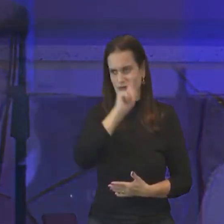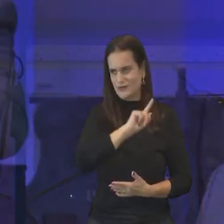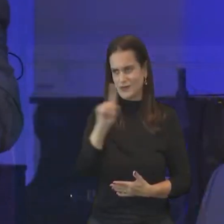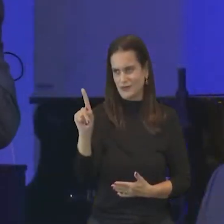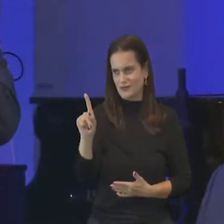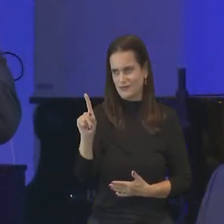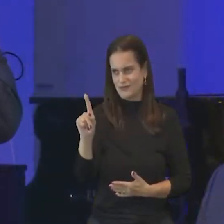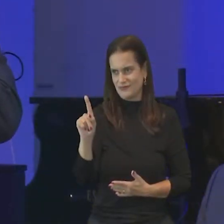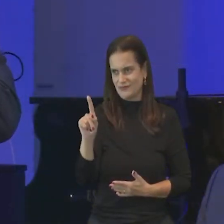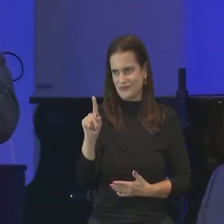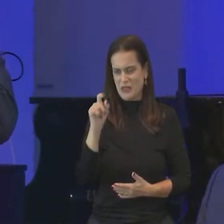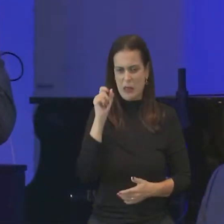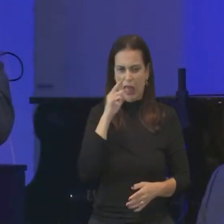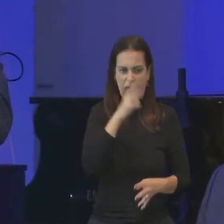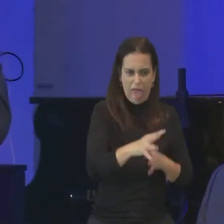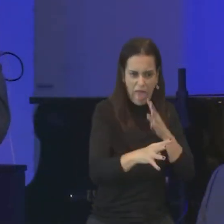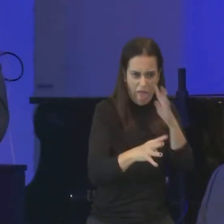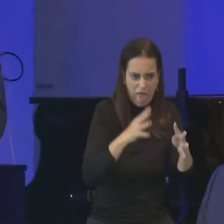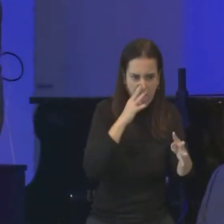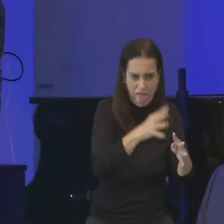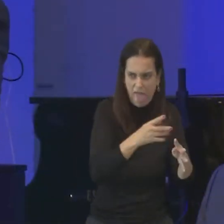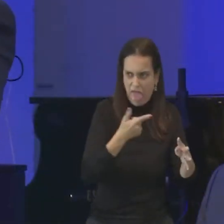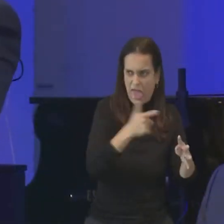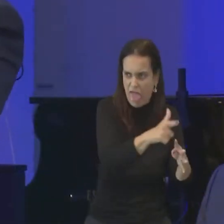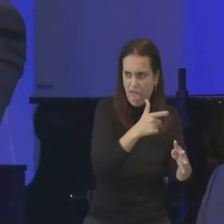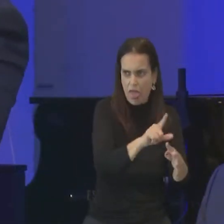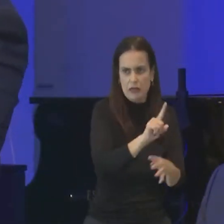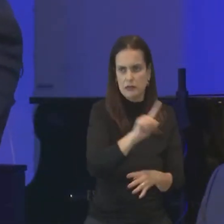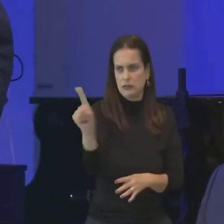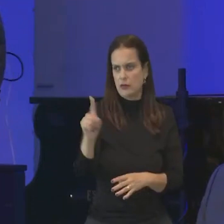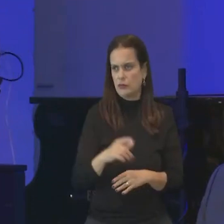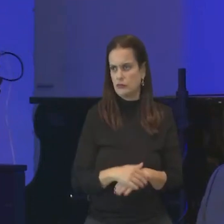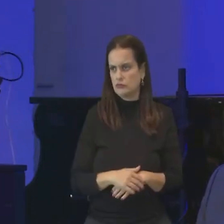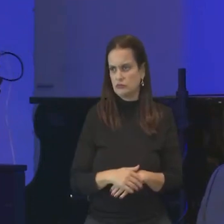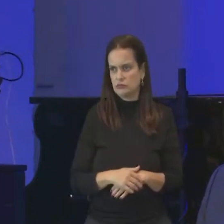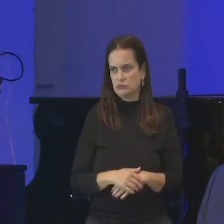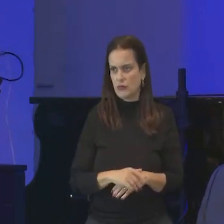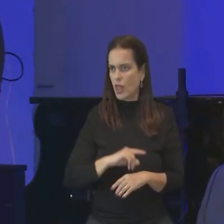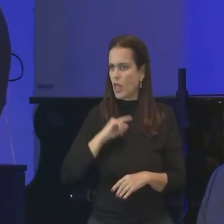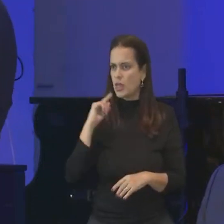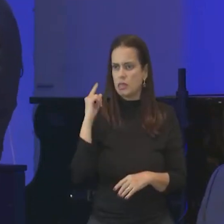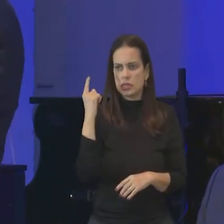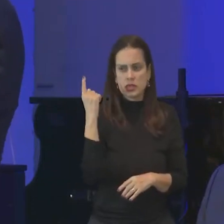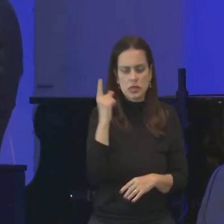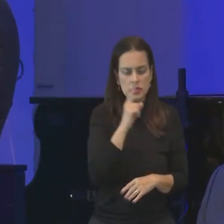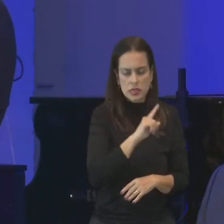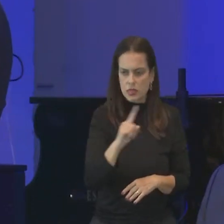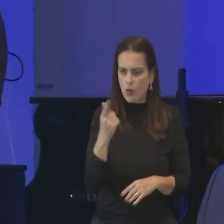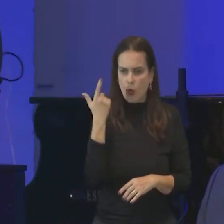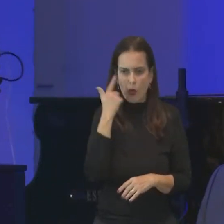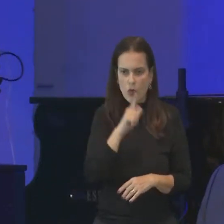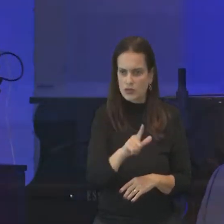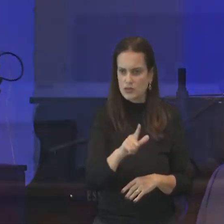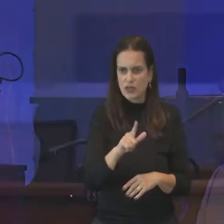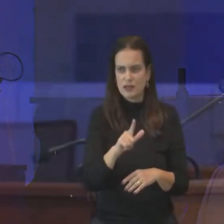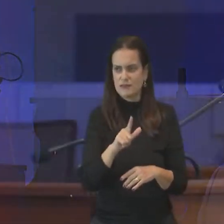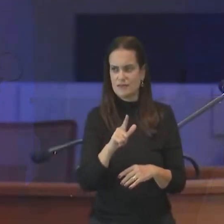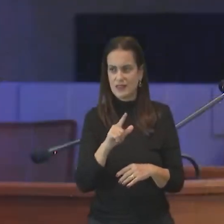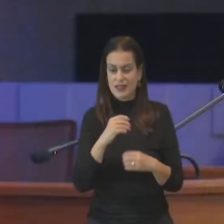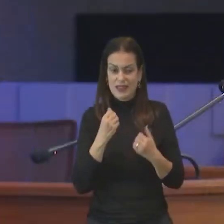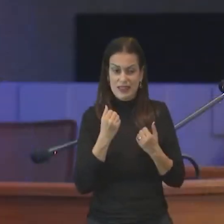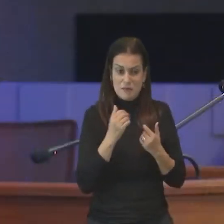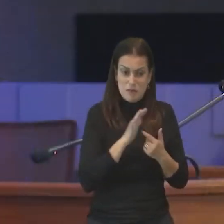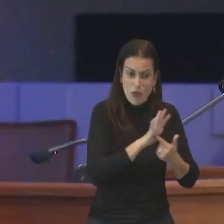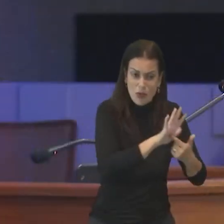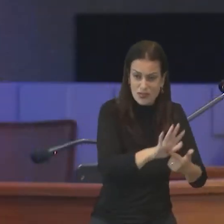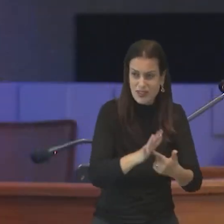atirando pedras. Nós não ganharemos uma pessoa perdida atirando